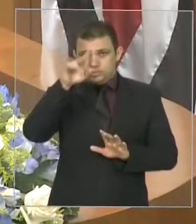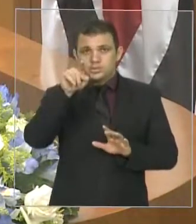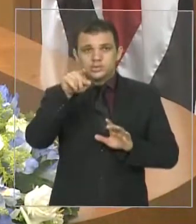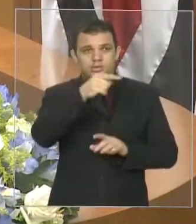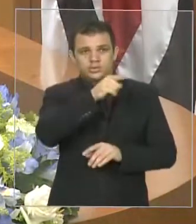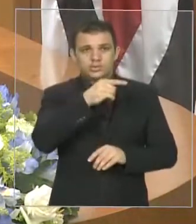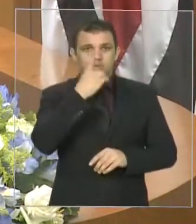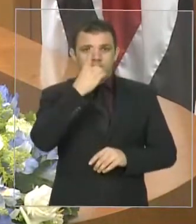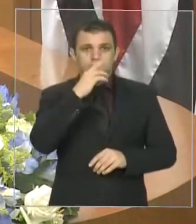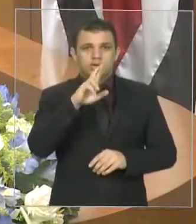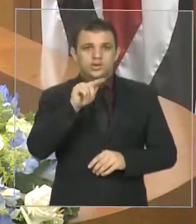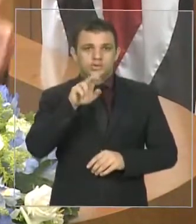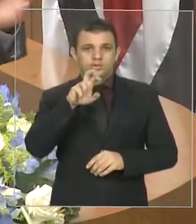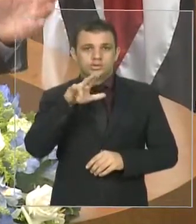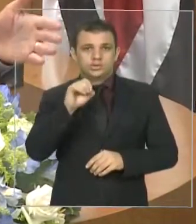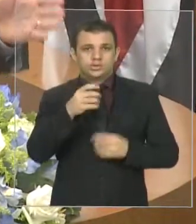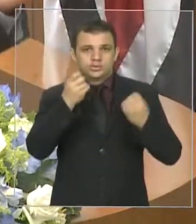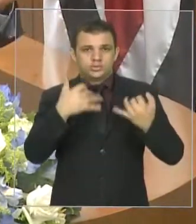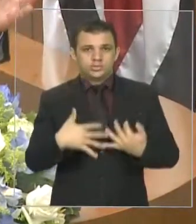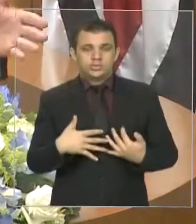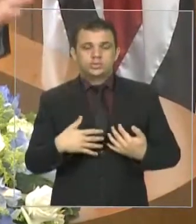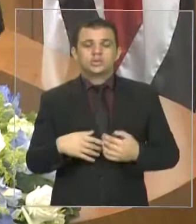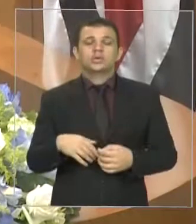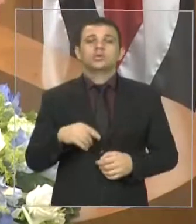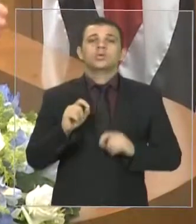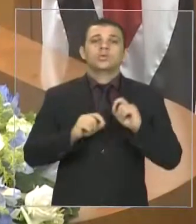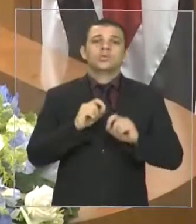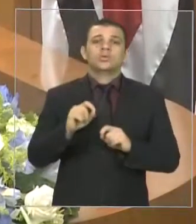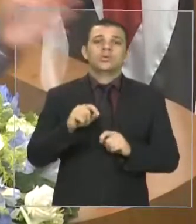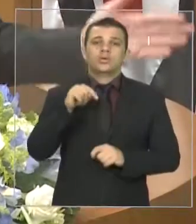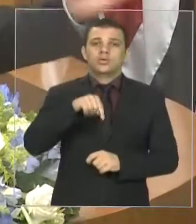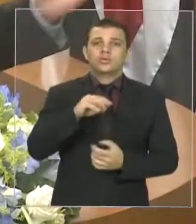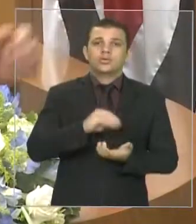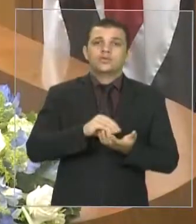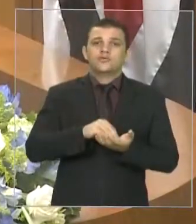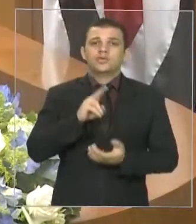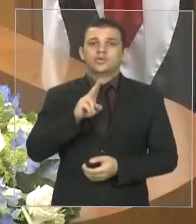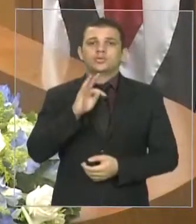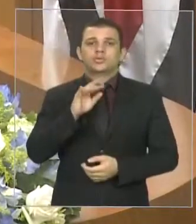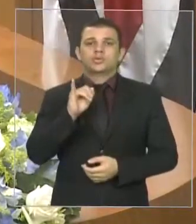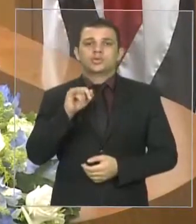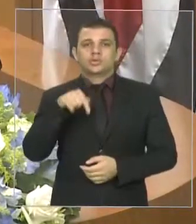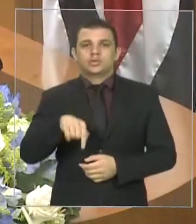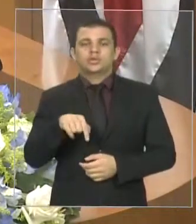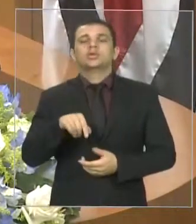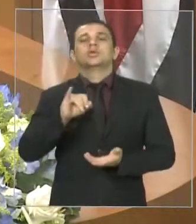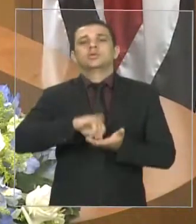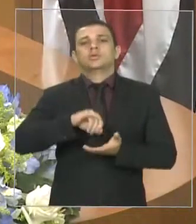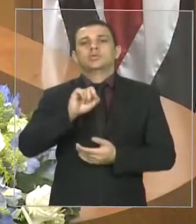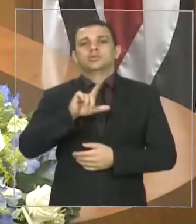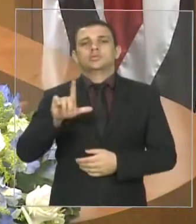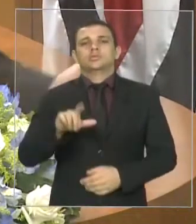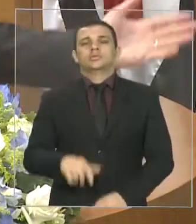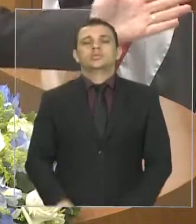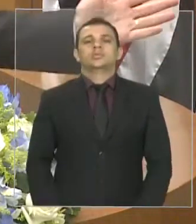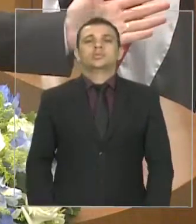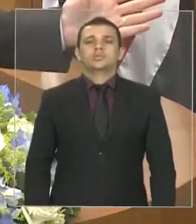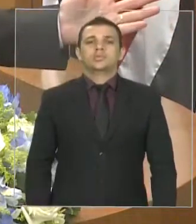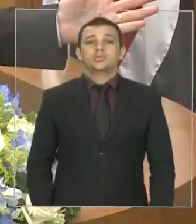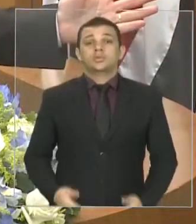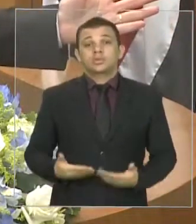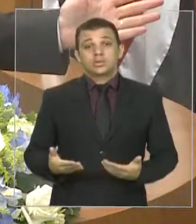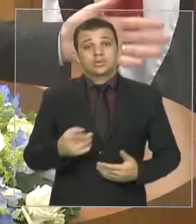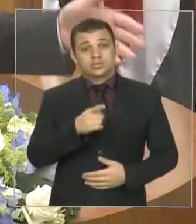deputado Rogério Cafeteira, da carência que nós temos de leitos de UTI em nossa capital. E aí, senhor presidente,